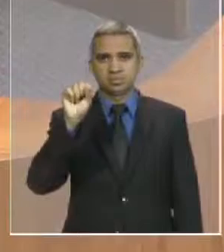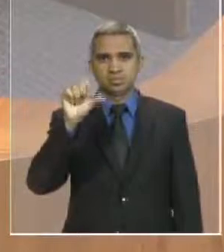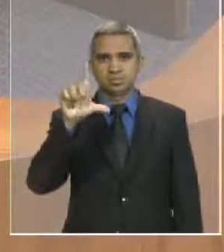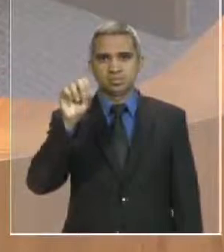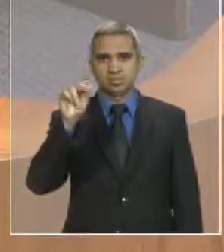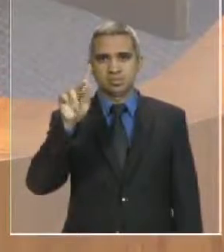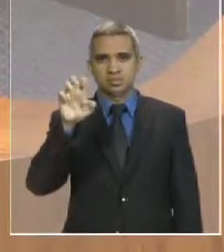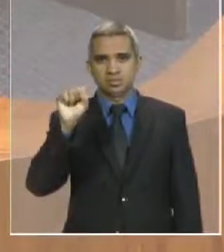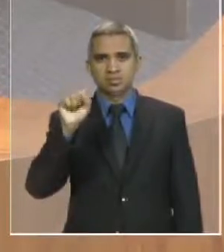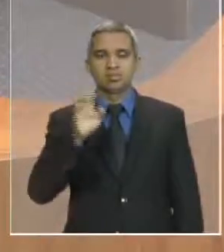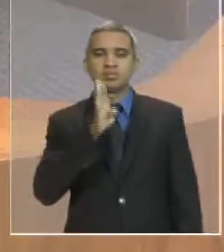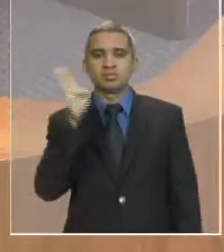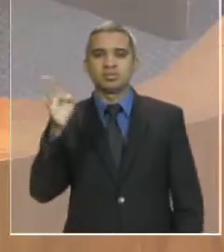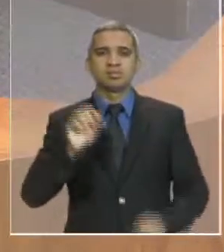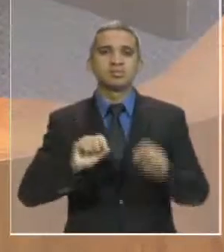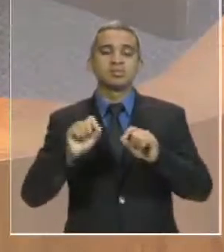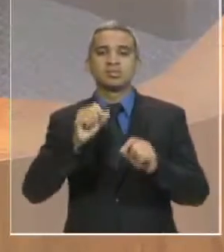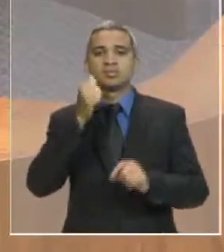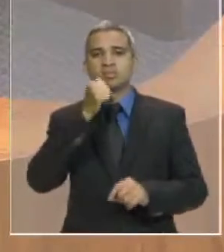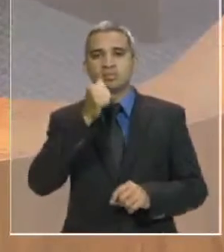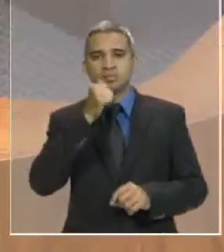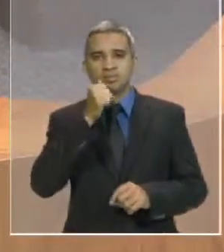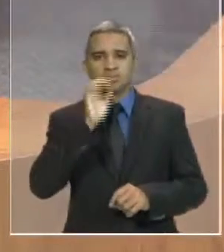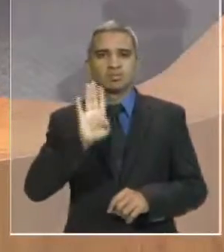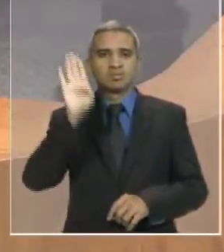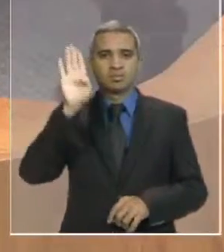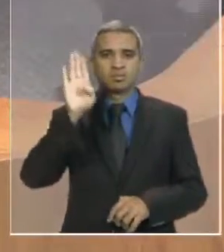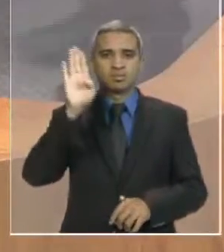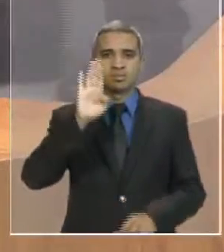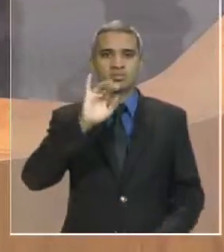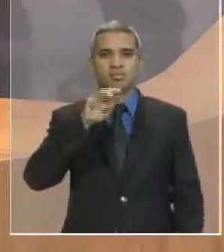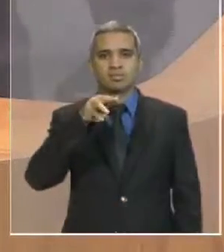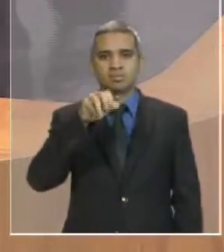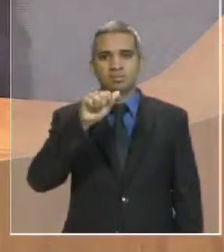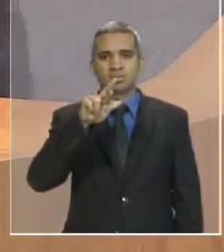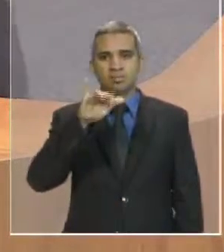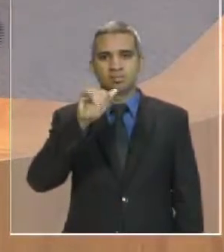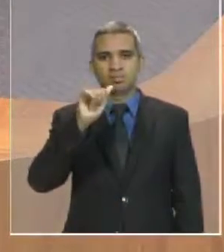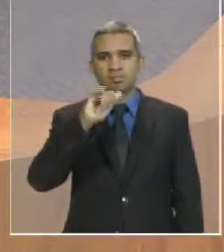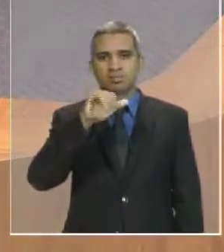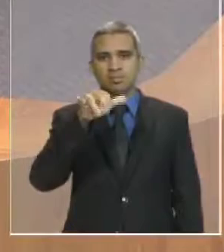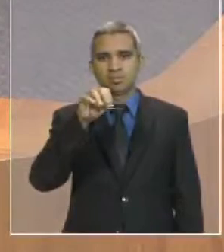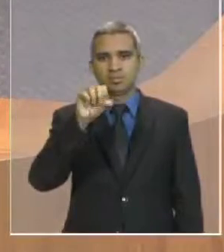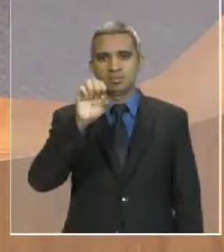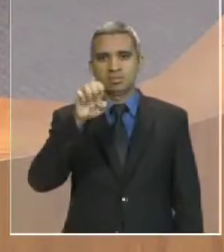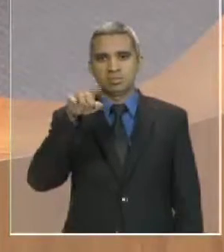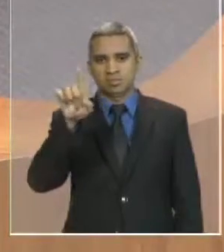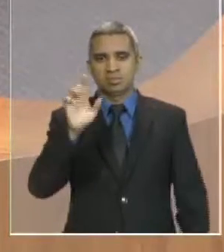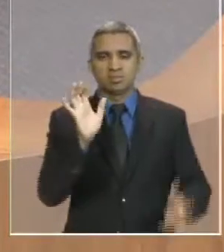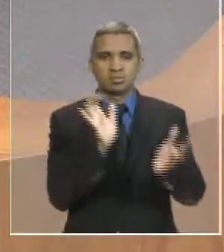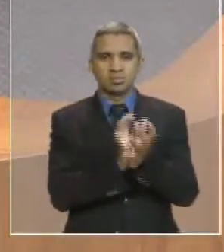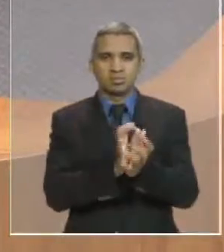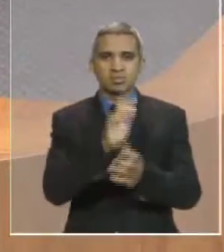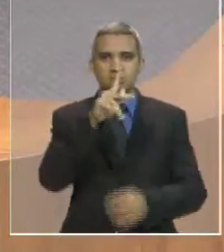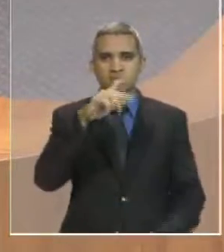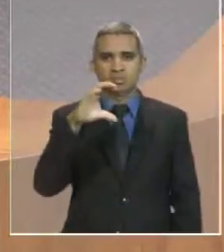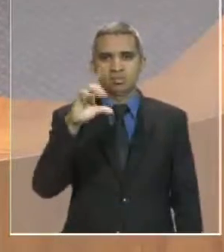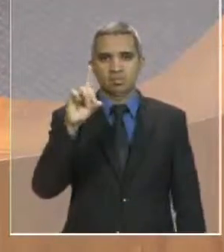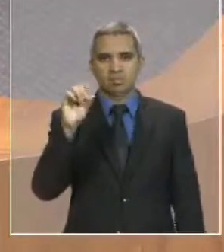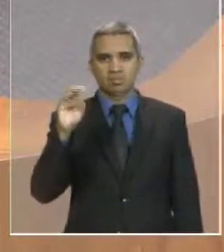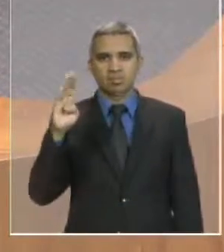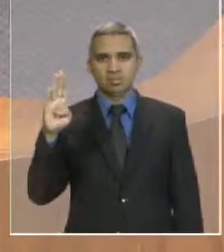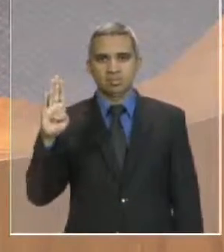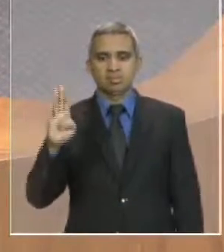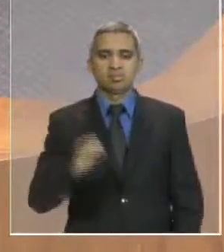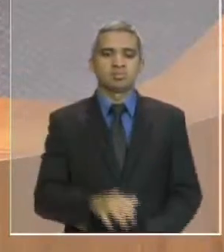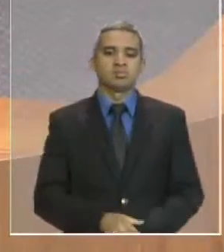José, que é do partido PCdoB, do meu partido, onde ali se fizeram